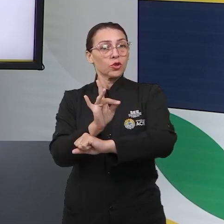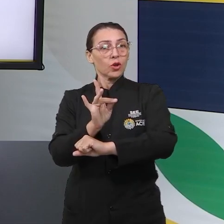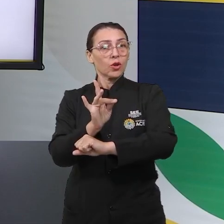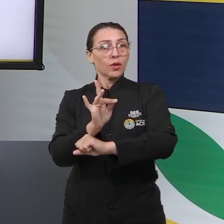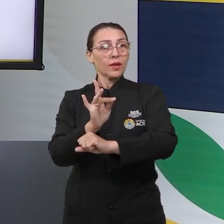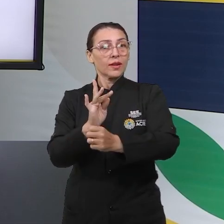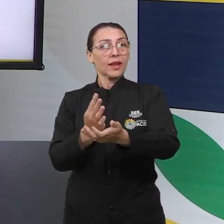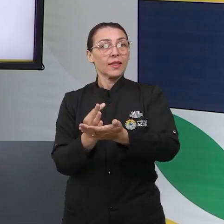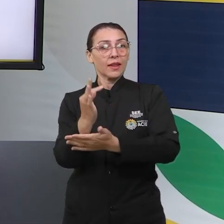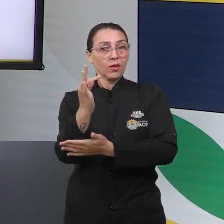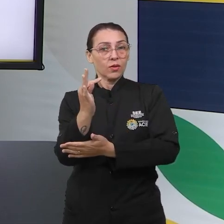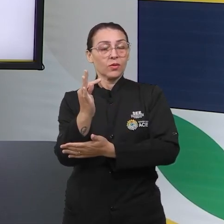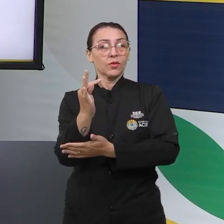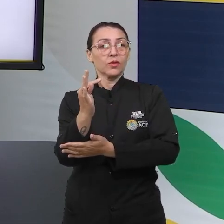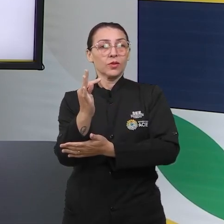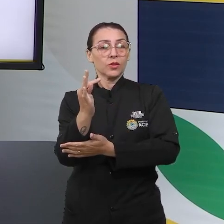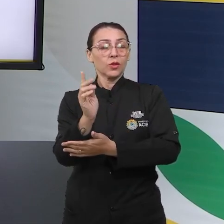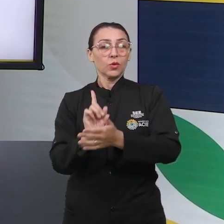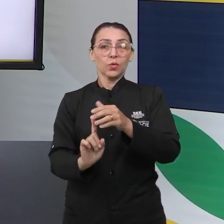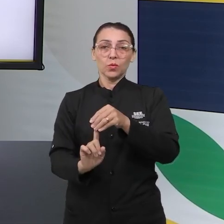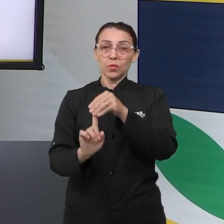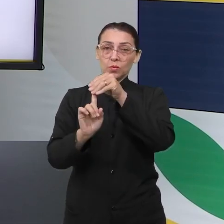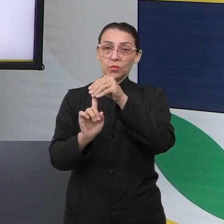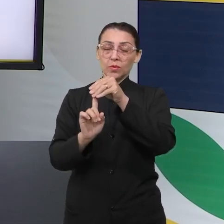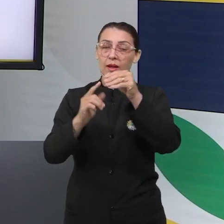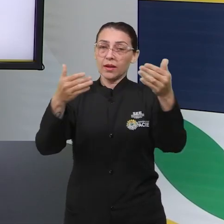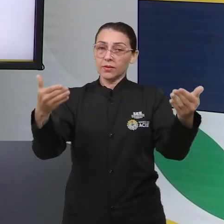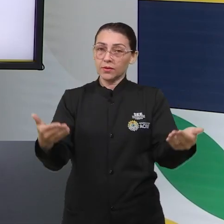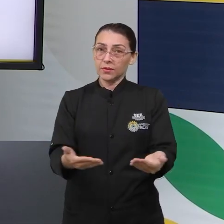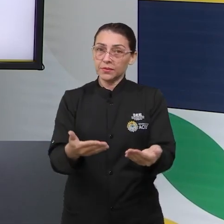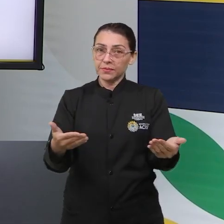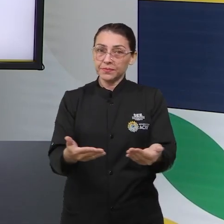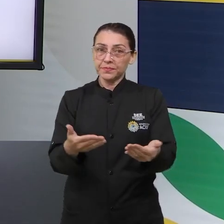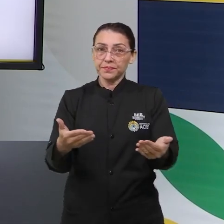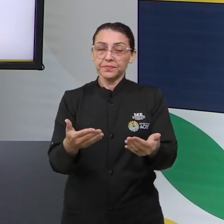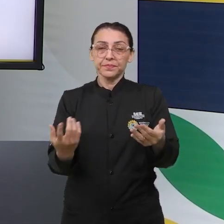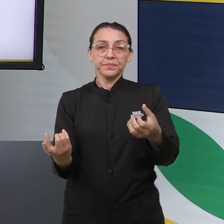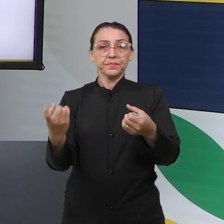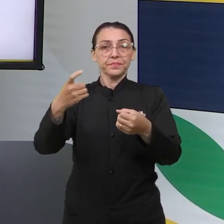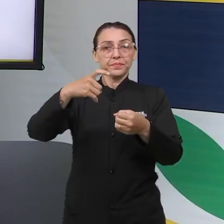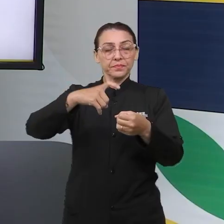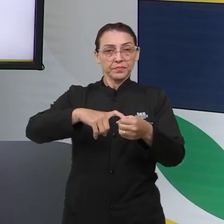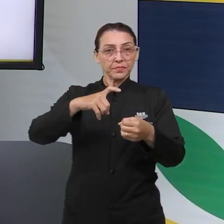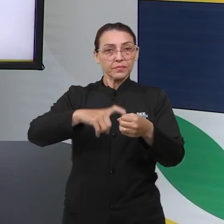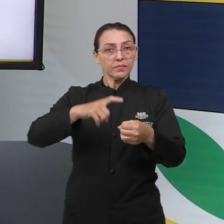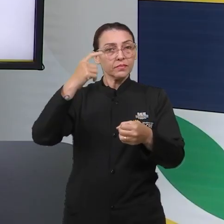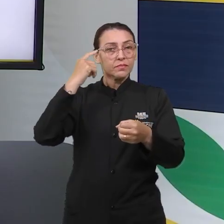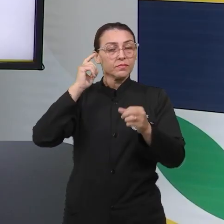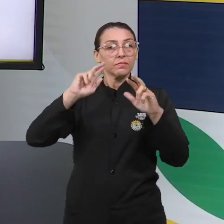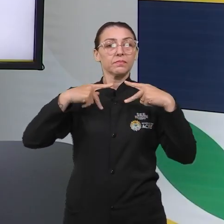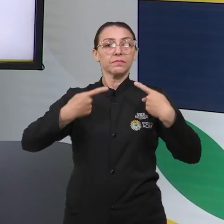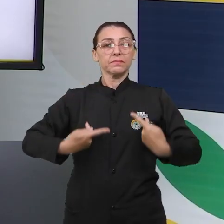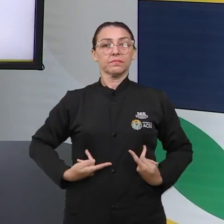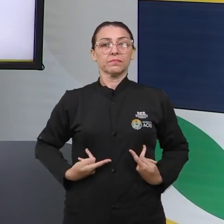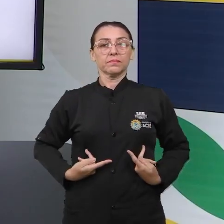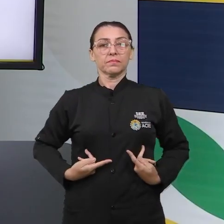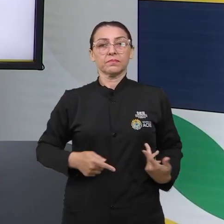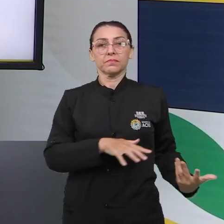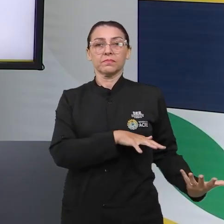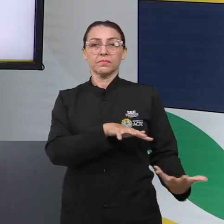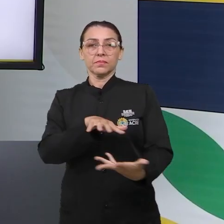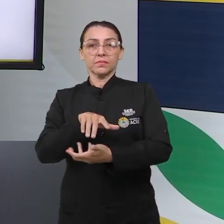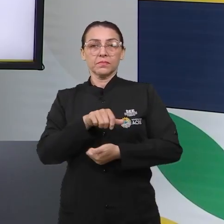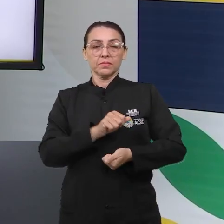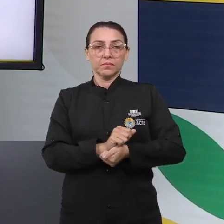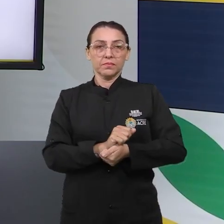teológico, da concepção divina de mundo. Agora, retorna a concepção humanista de mundo,